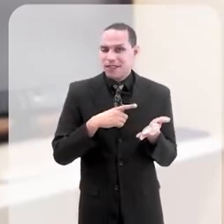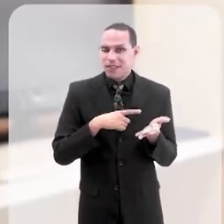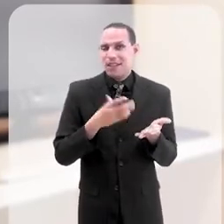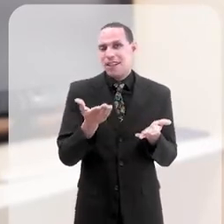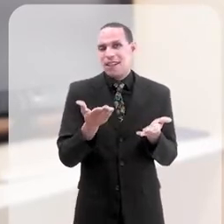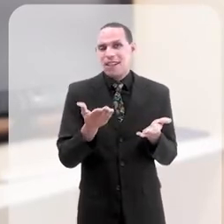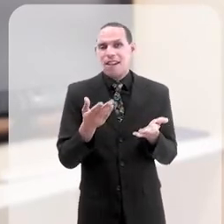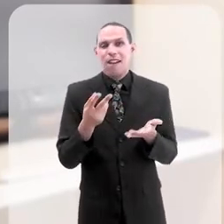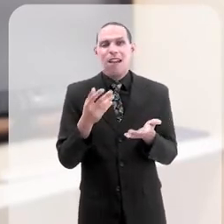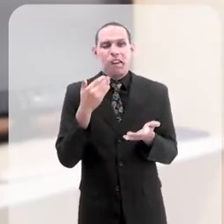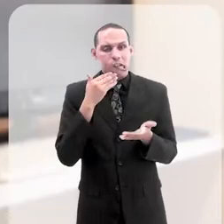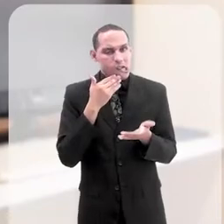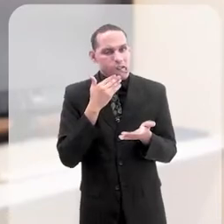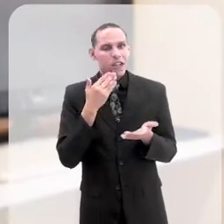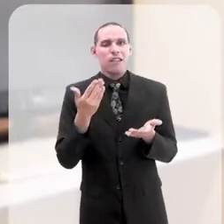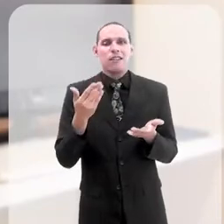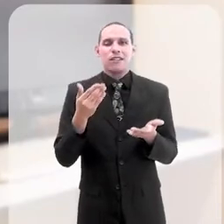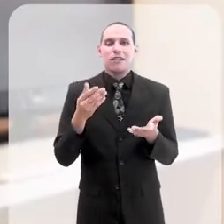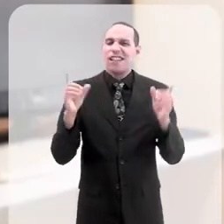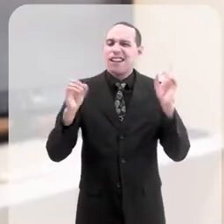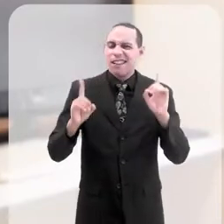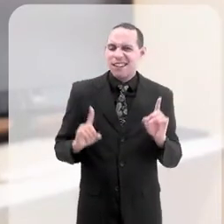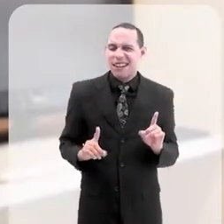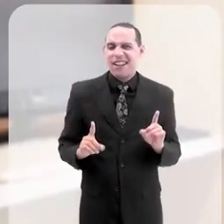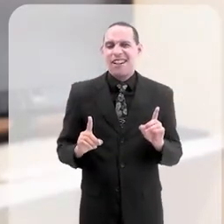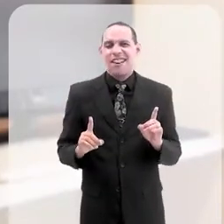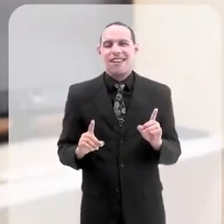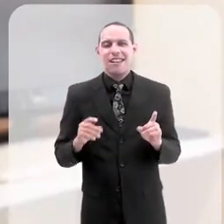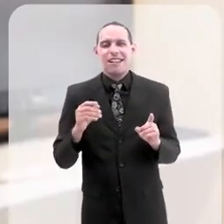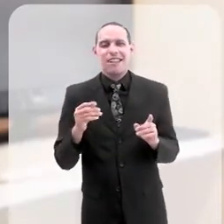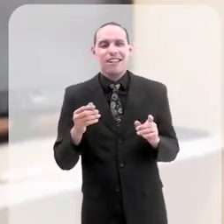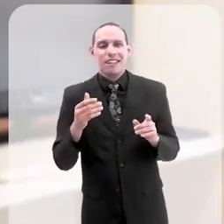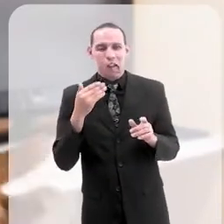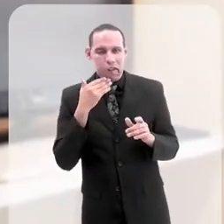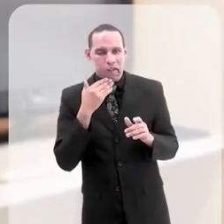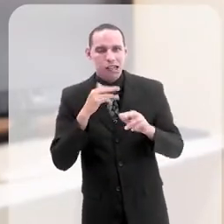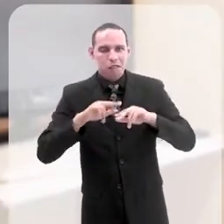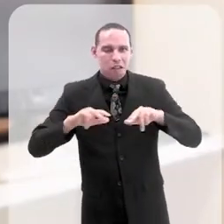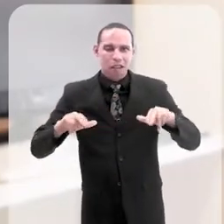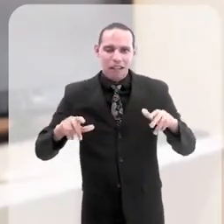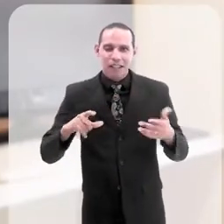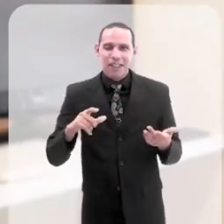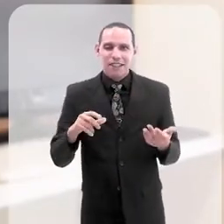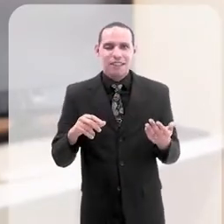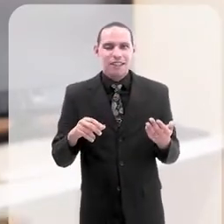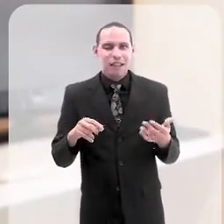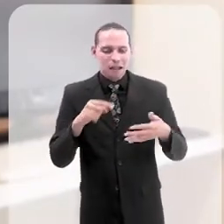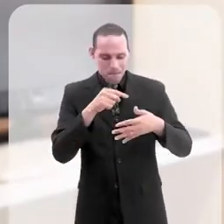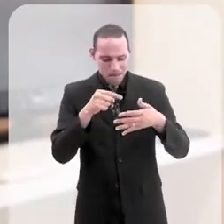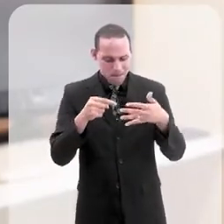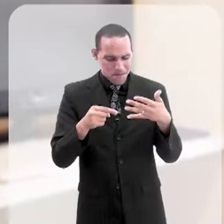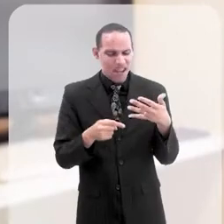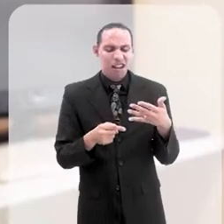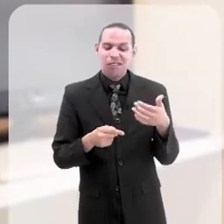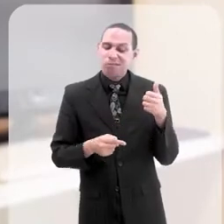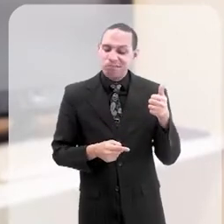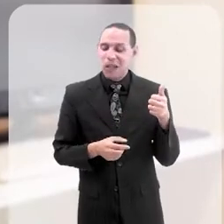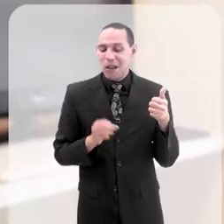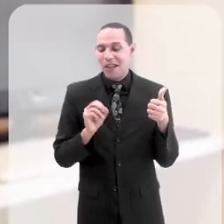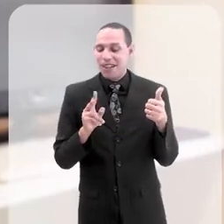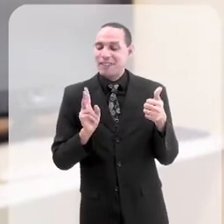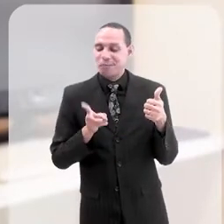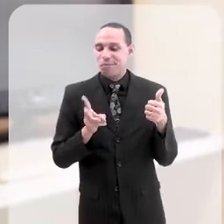tem falhas, que você tem deficiências, que você tem defeitos, olhar para eles e falar, beleza, ok, mas vamos